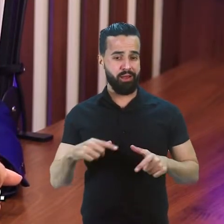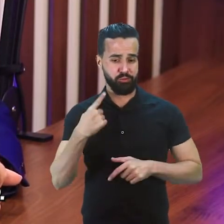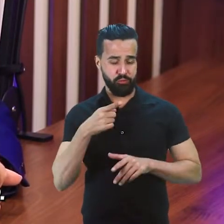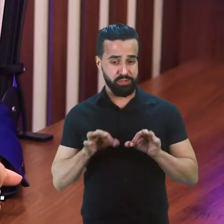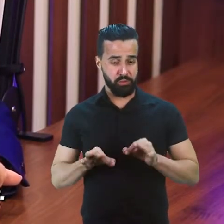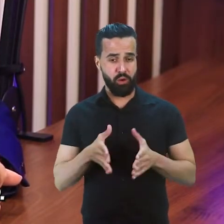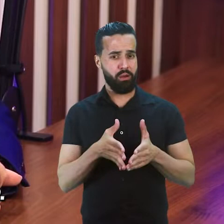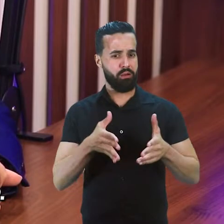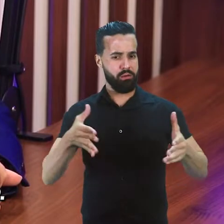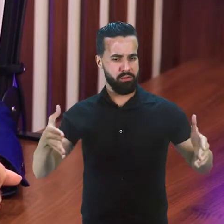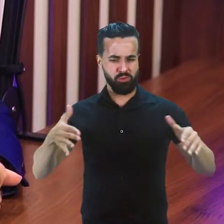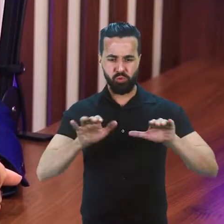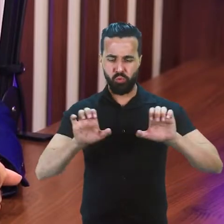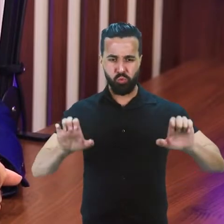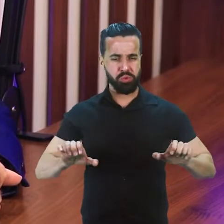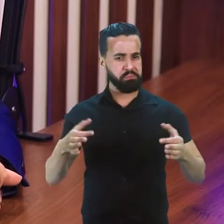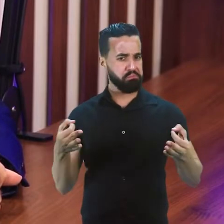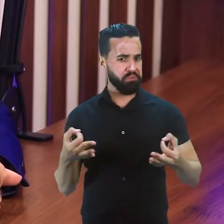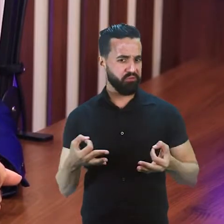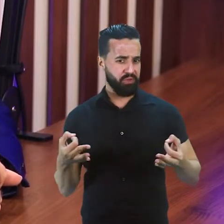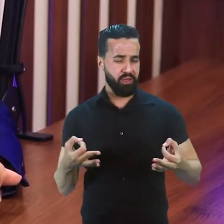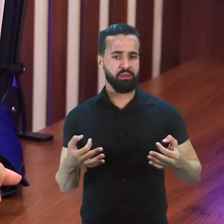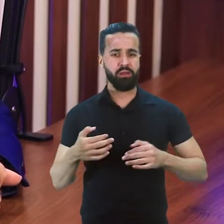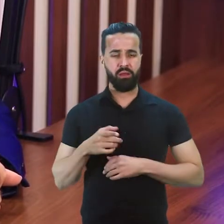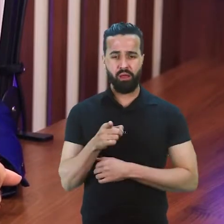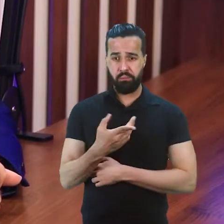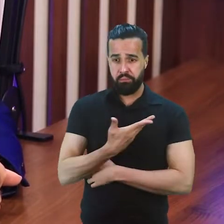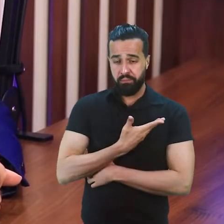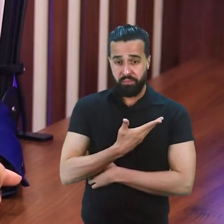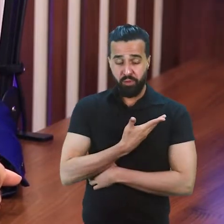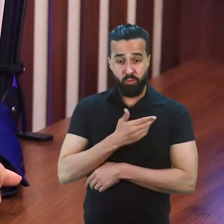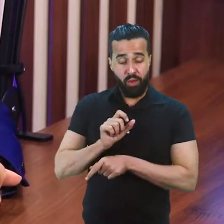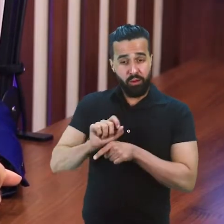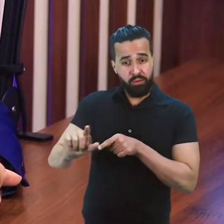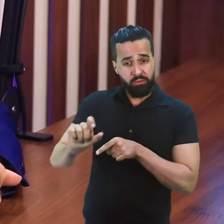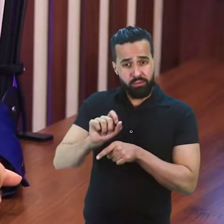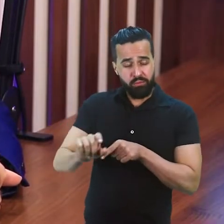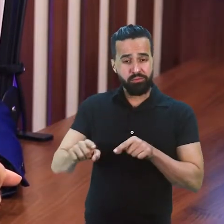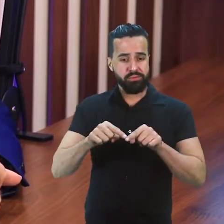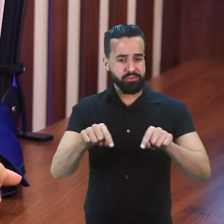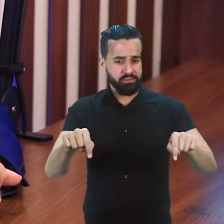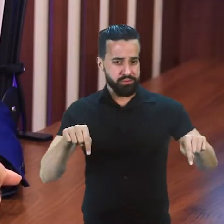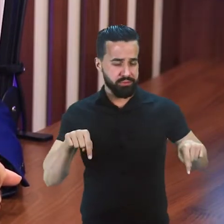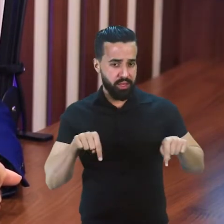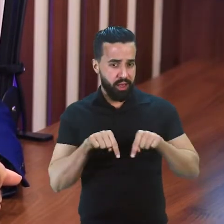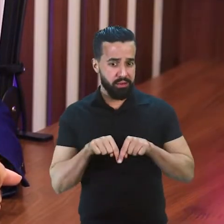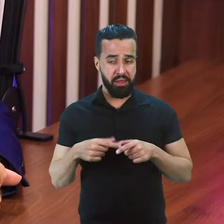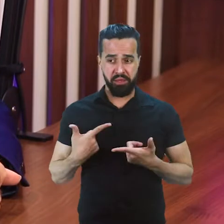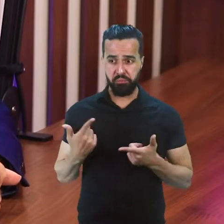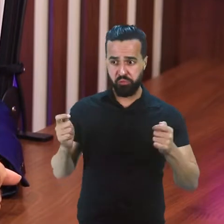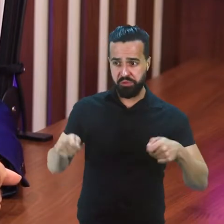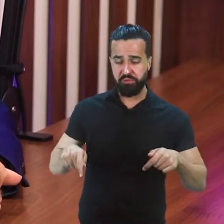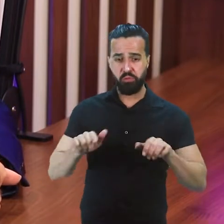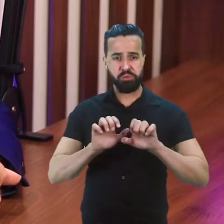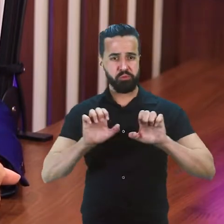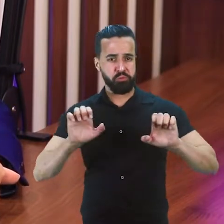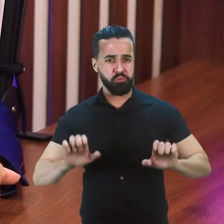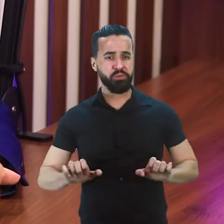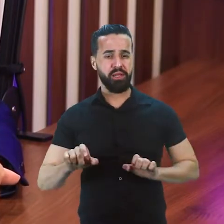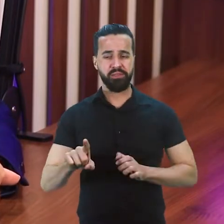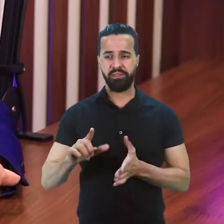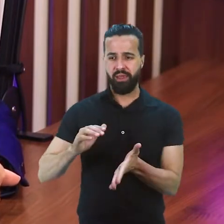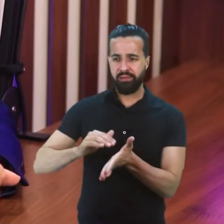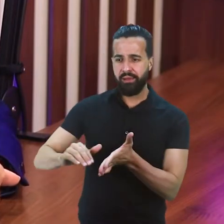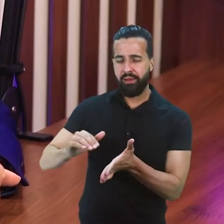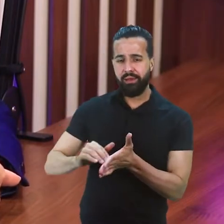uma estrutura muito grande. E ele falou: te alugo uma sala lá e você pode utilizar toda a estrutura do escritório, secretária,